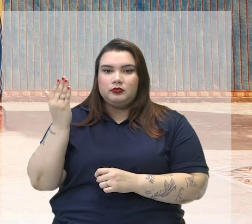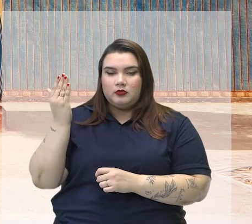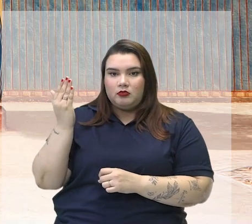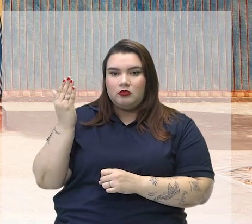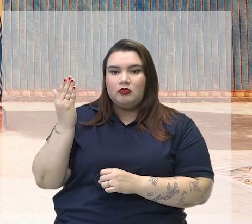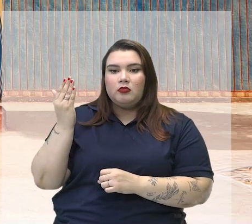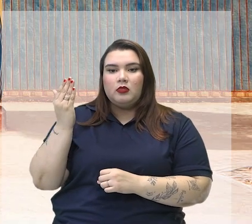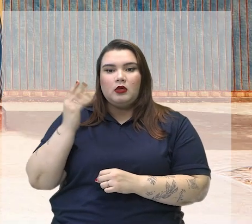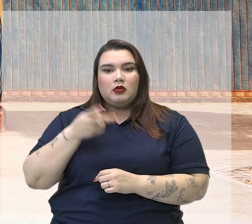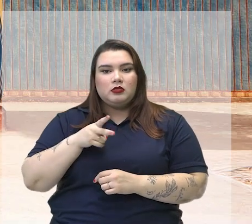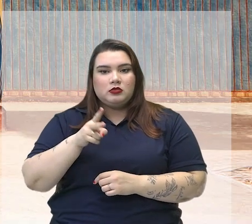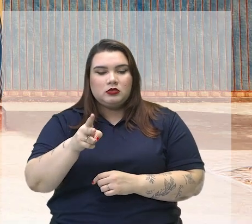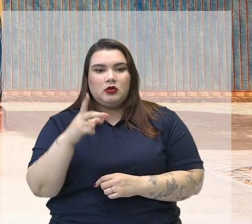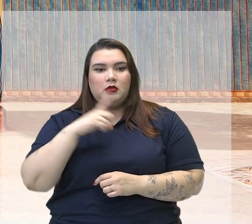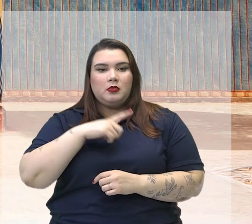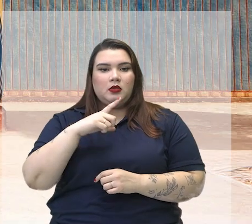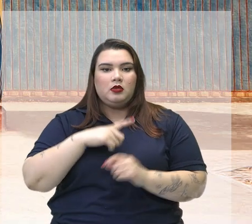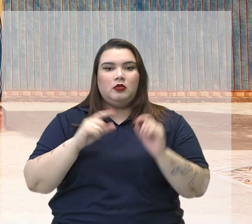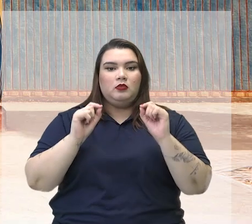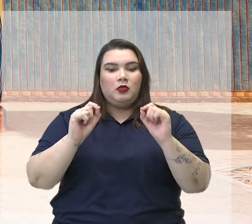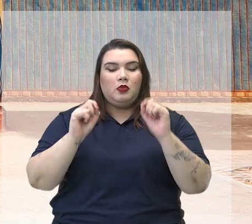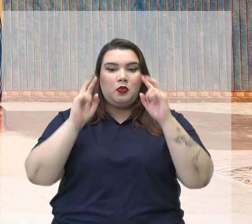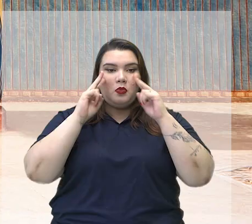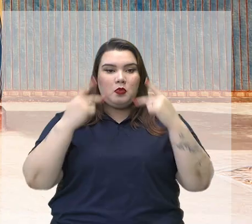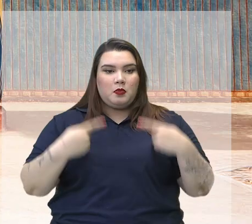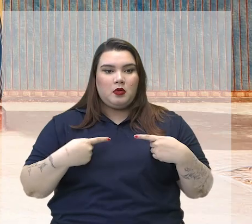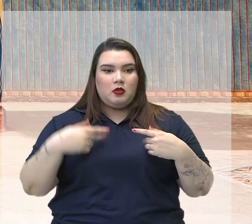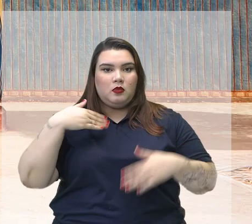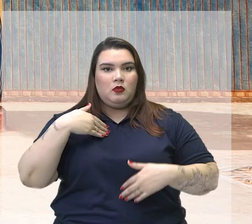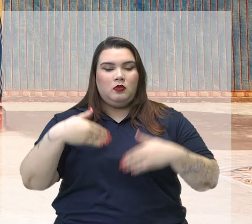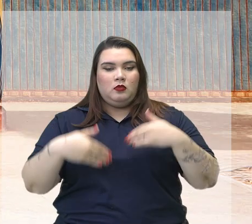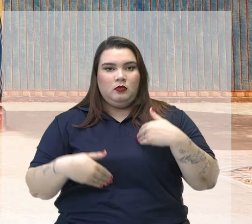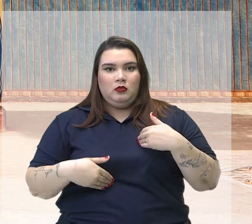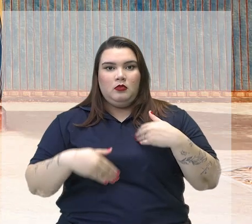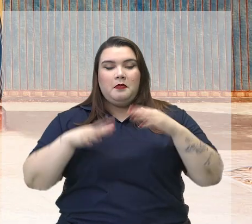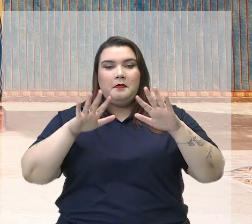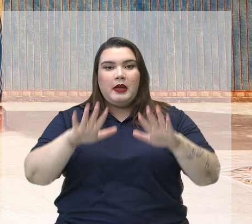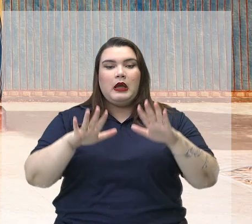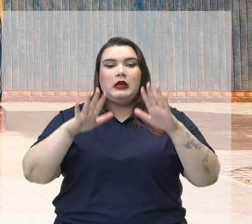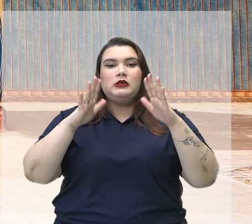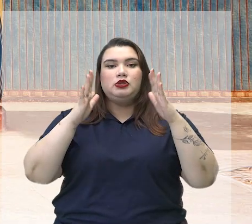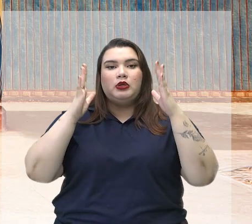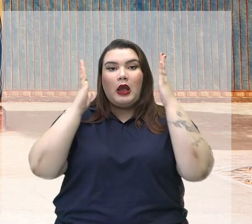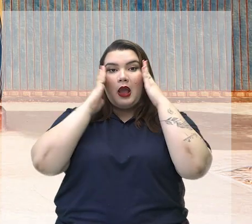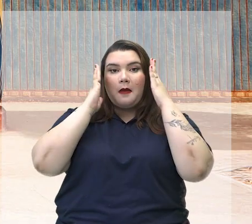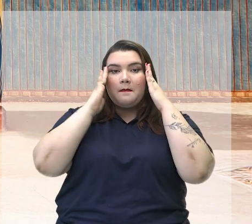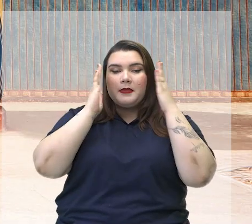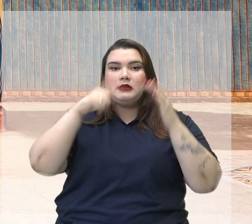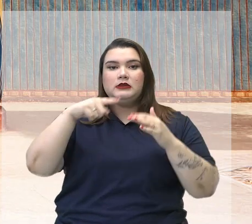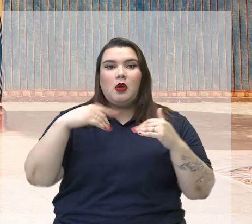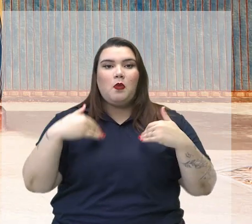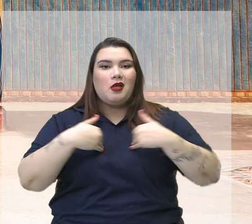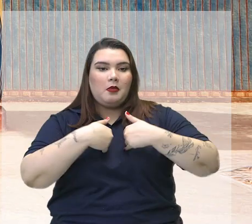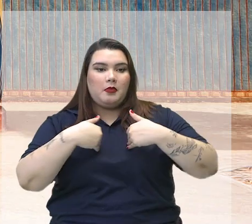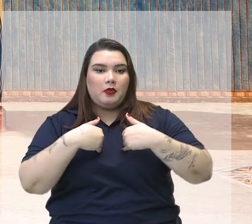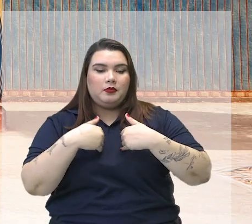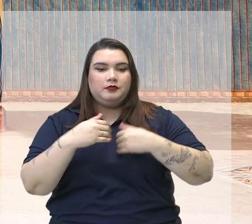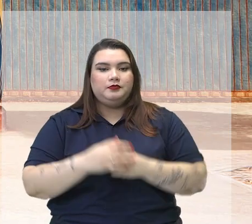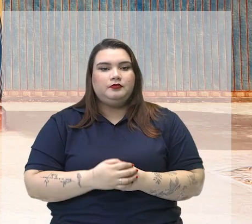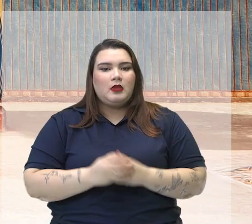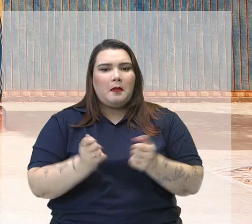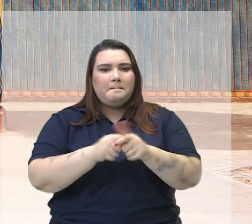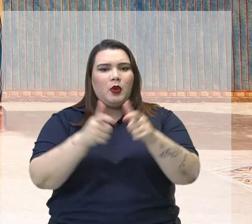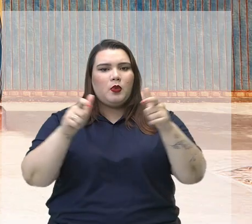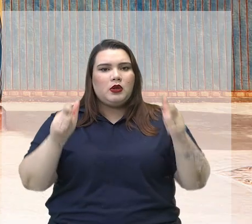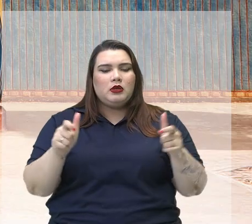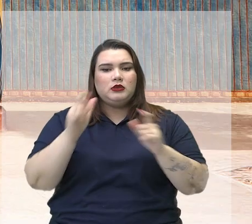sempre o tronco humano e a cabeça era de animal. Então, e aqui a escultura, e grande parte